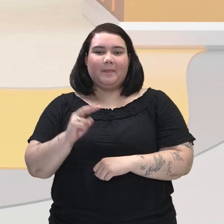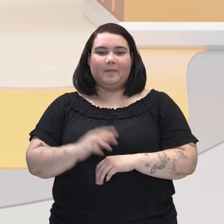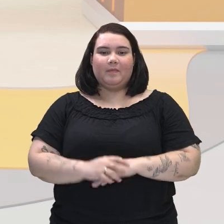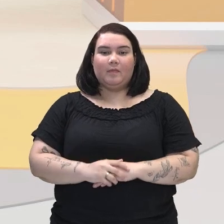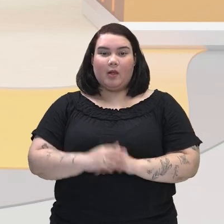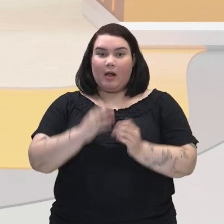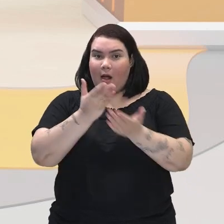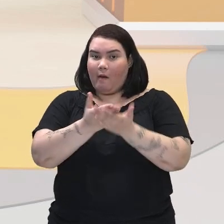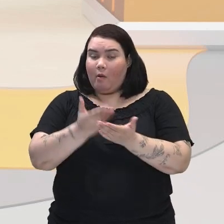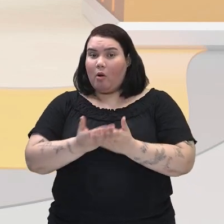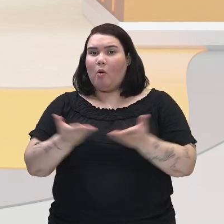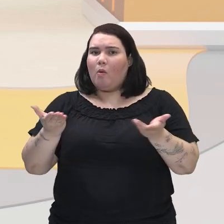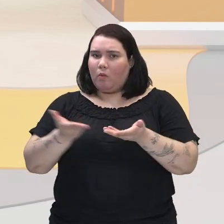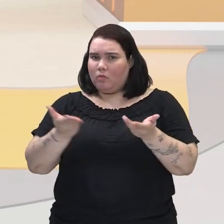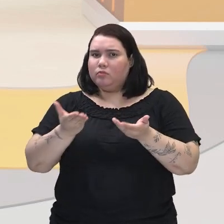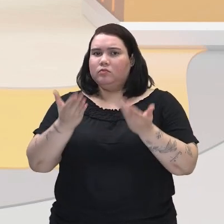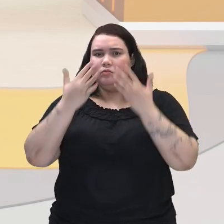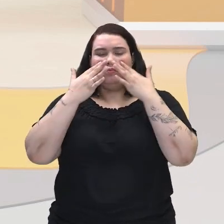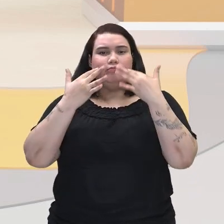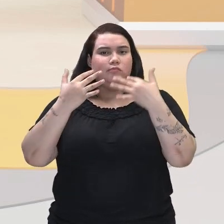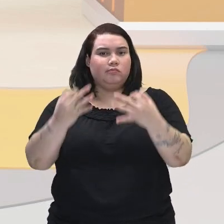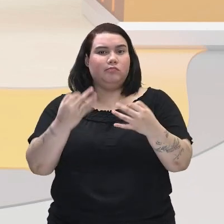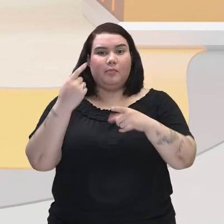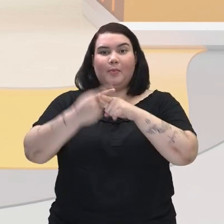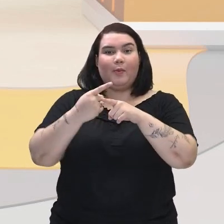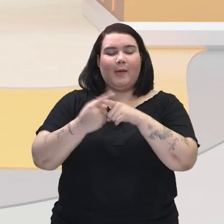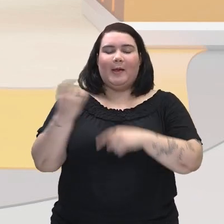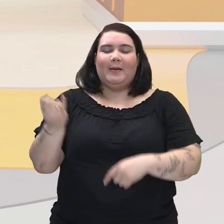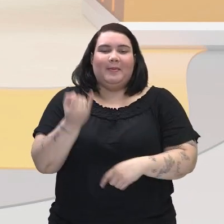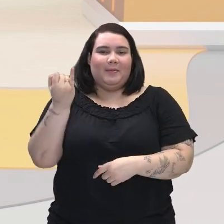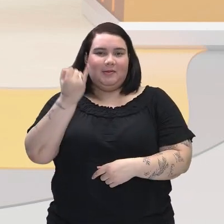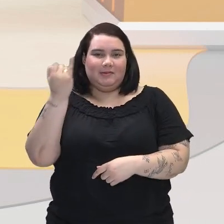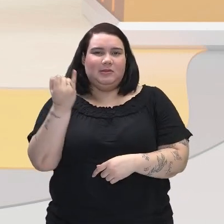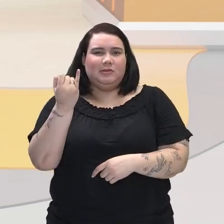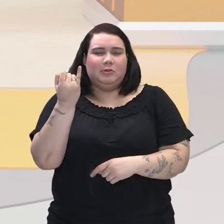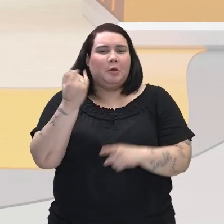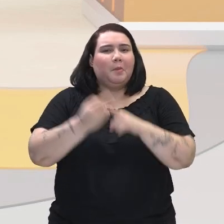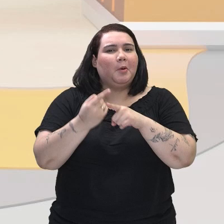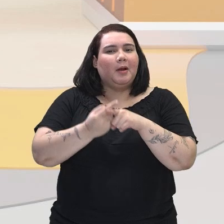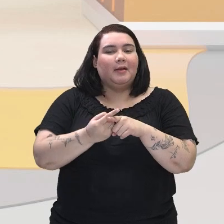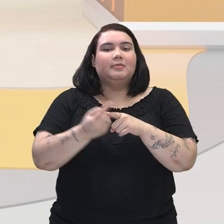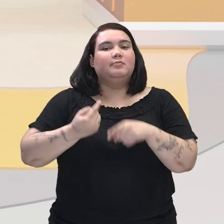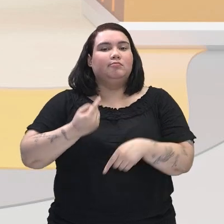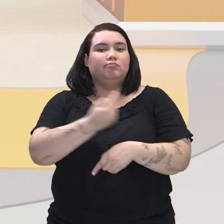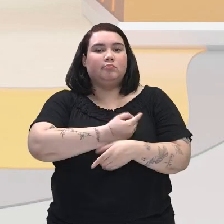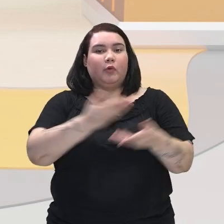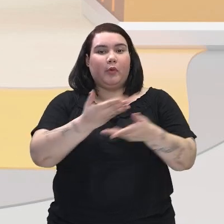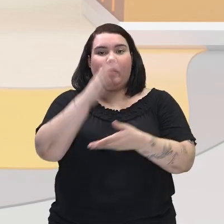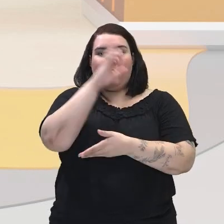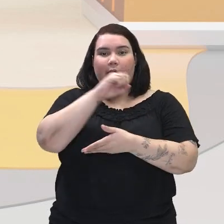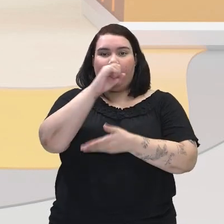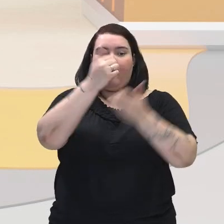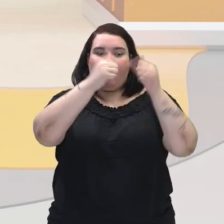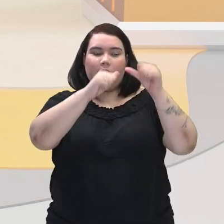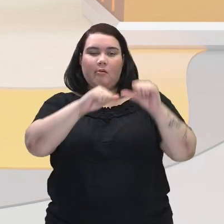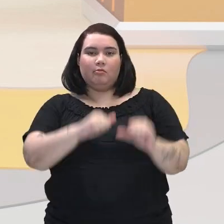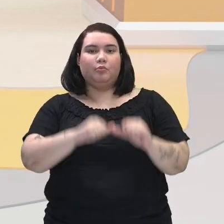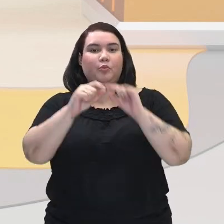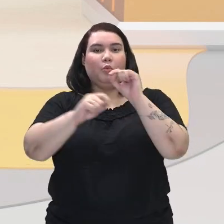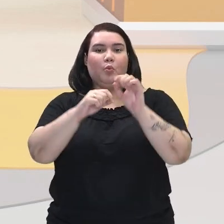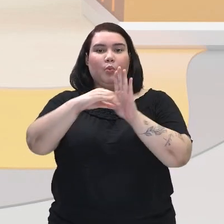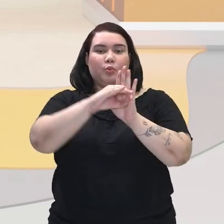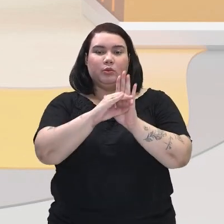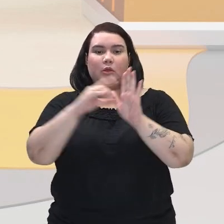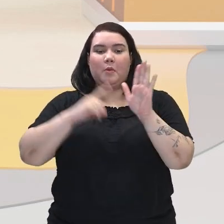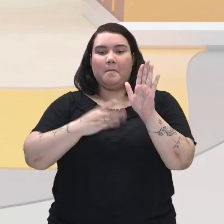aula extremamente importante, pois iremos analisar um conceito que irá pautar